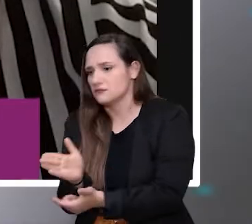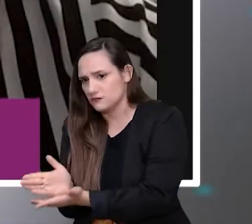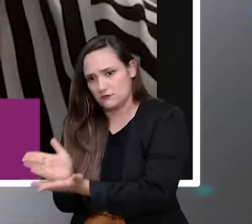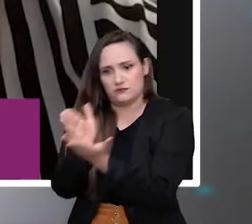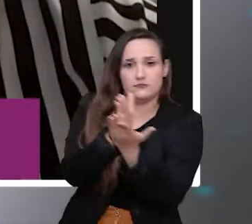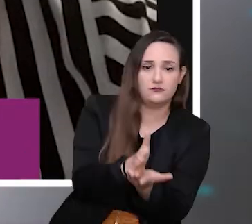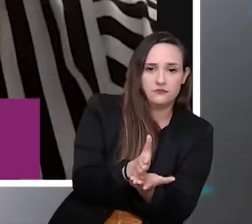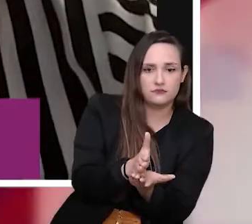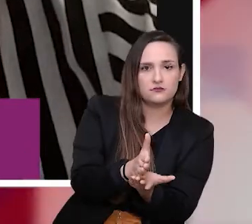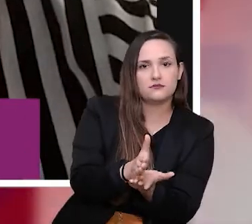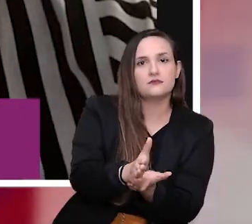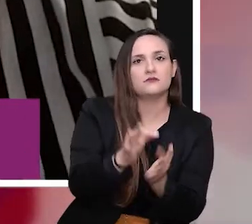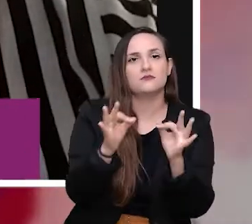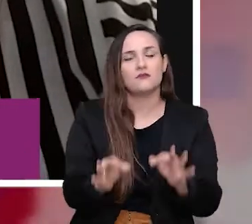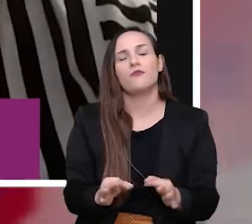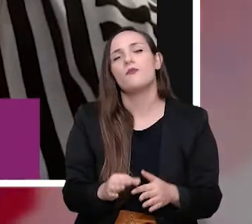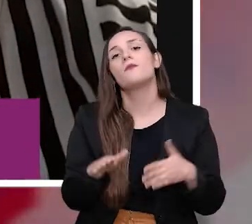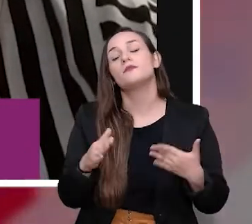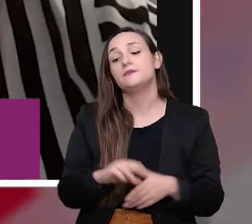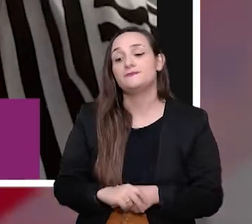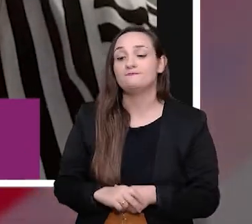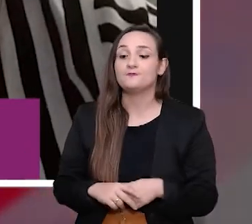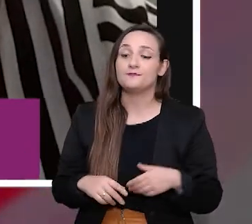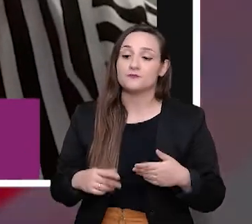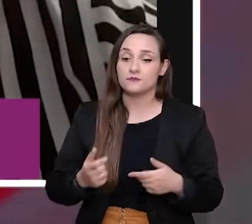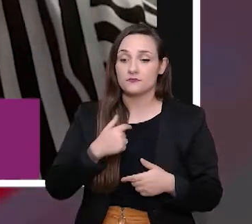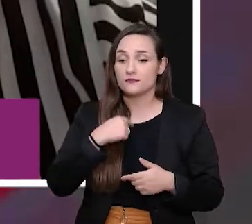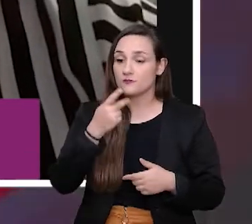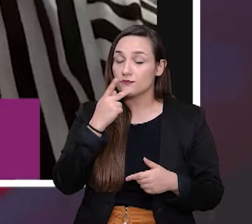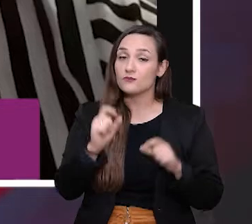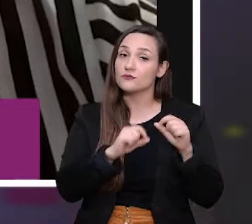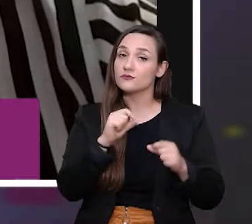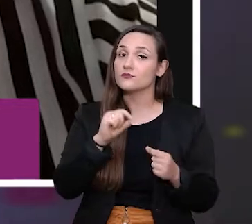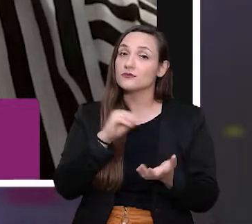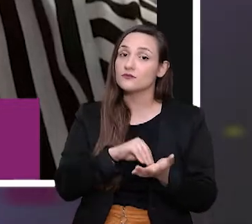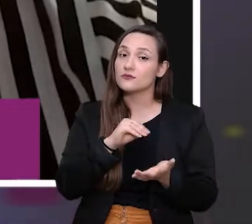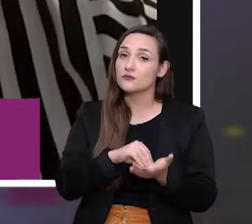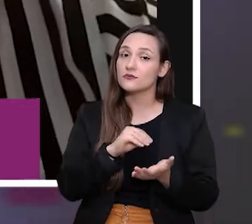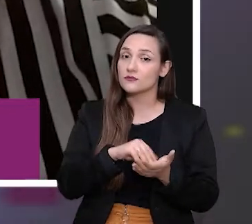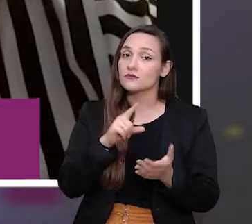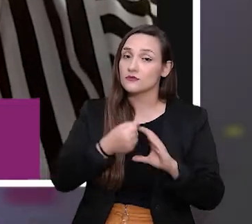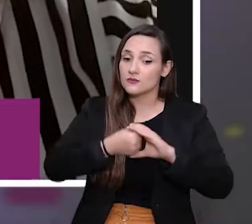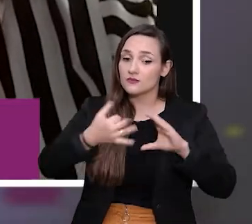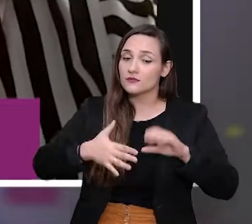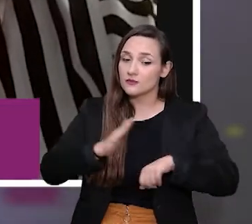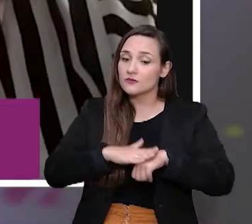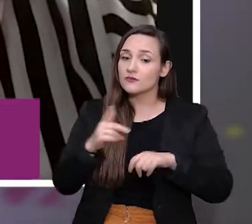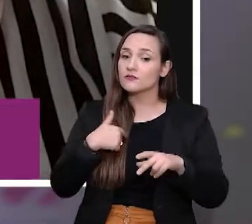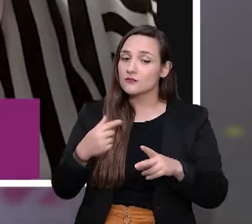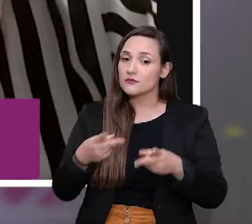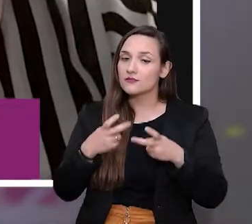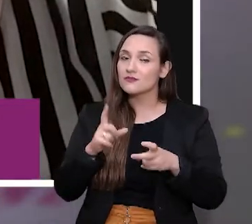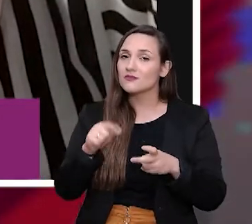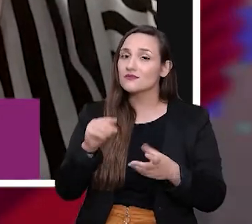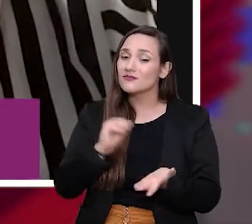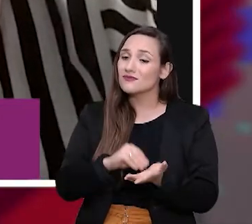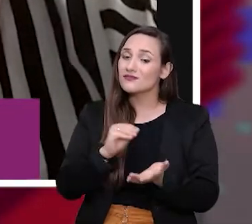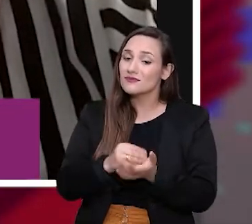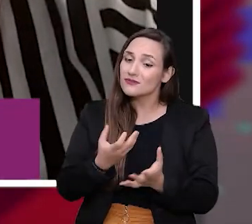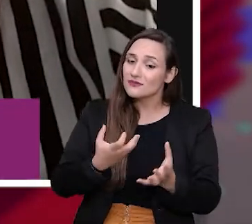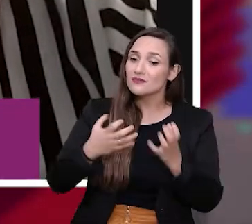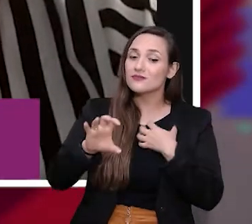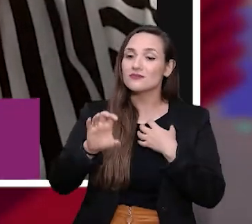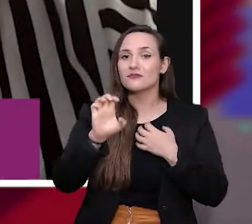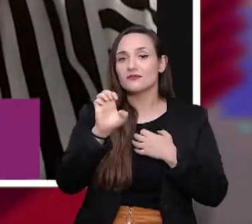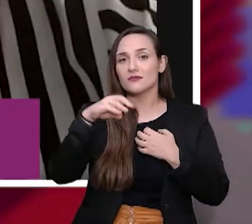como esse? Então, uma das características, que nem eu falei, é a falta de empatia. Então, é importantíssimo a gente, enquanto mãe,